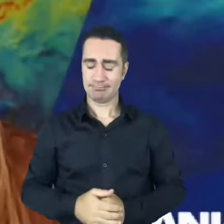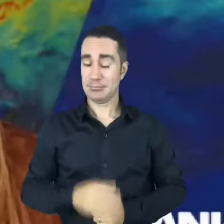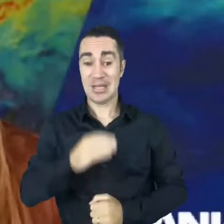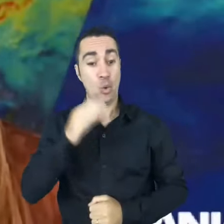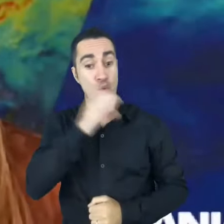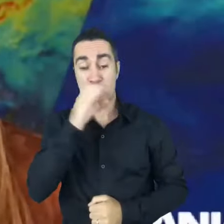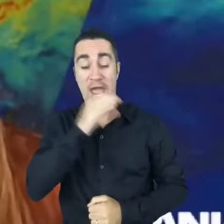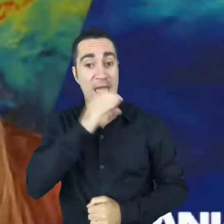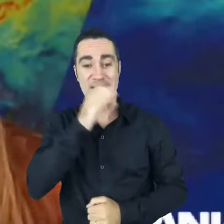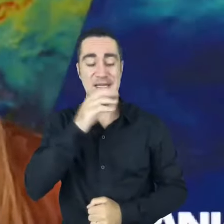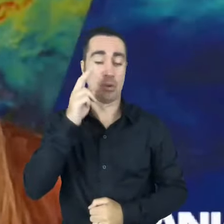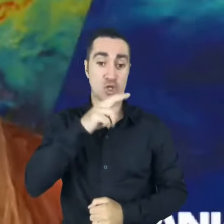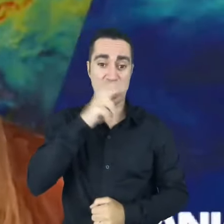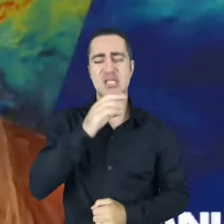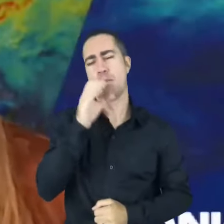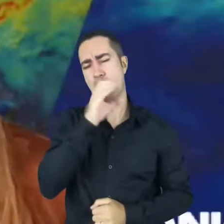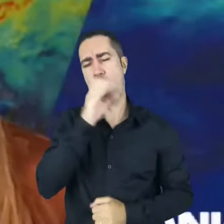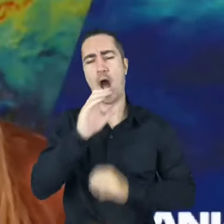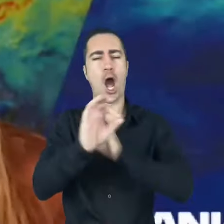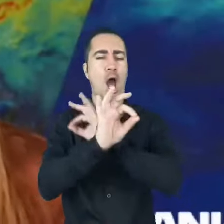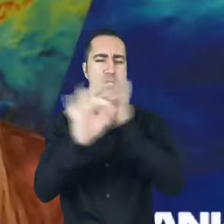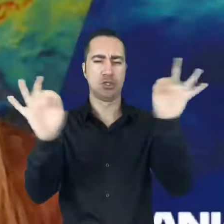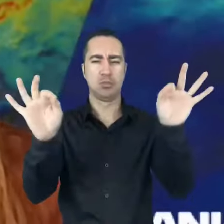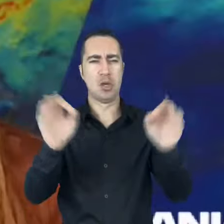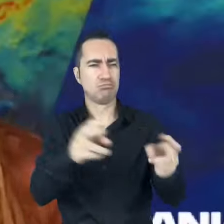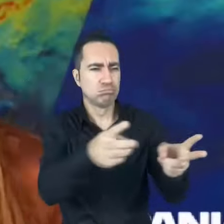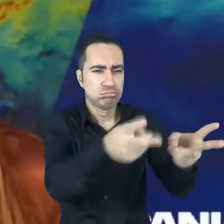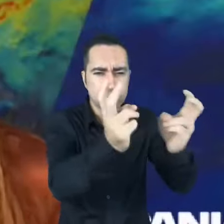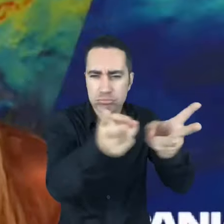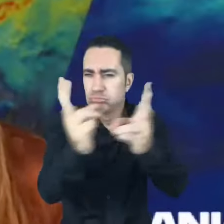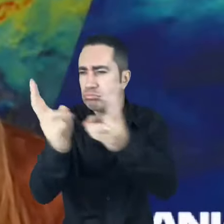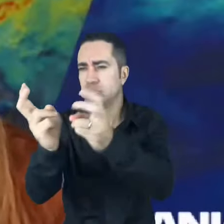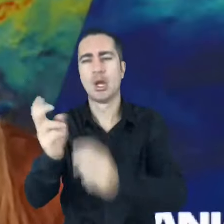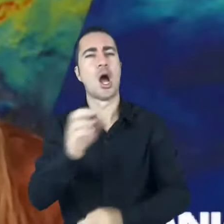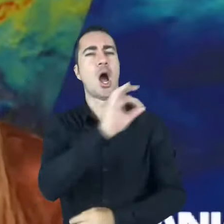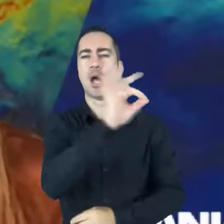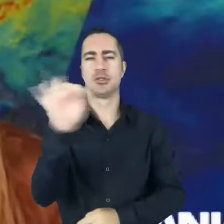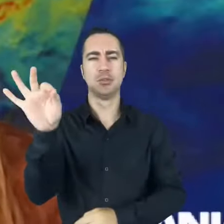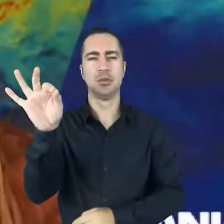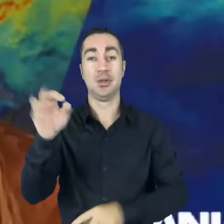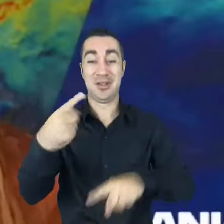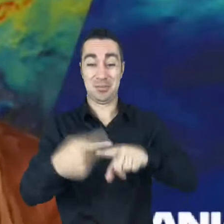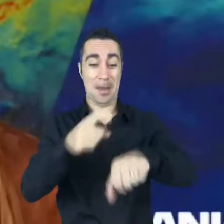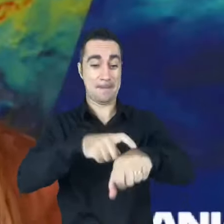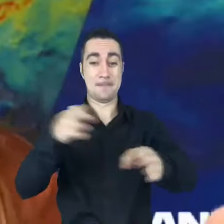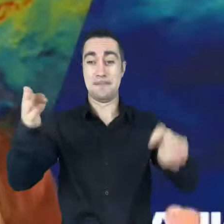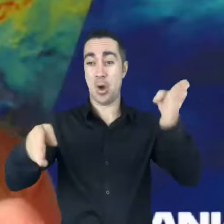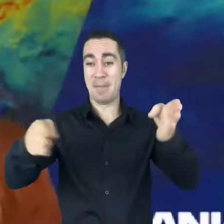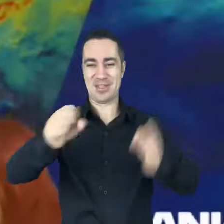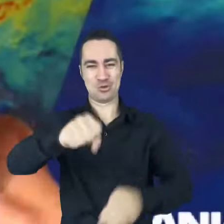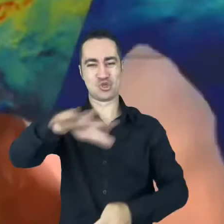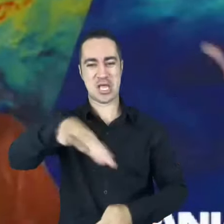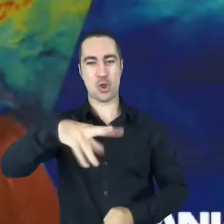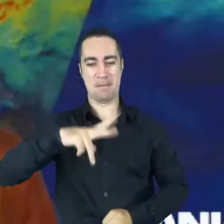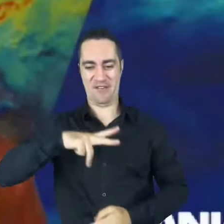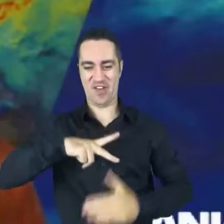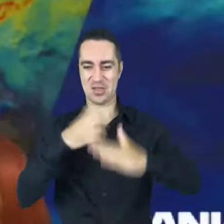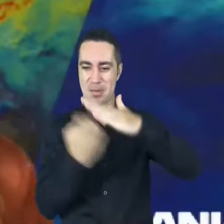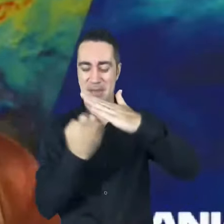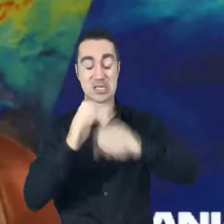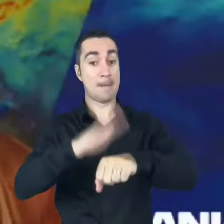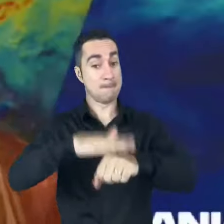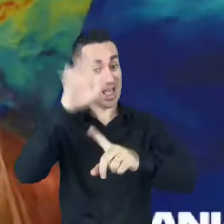ótimo, porque estamos num momento no setor privado que há mais poder e influência do que já